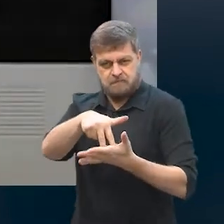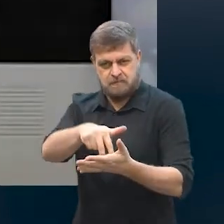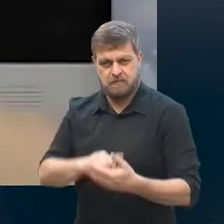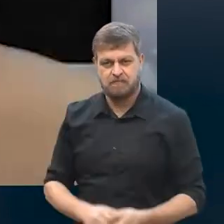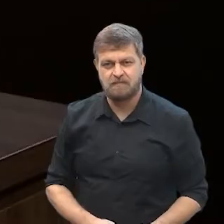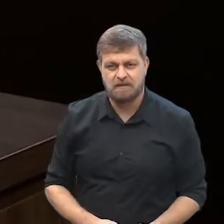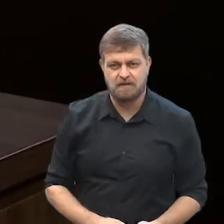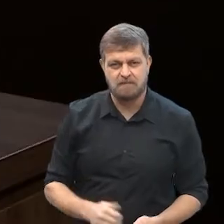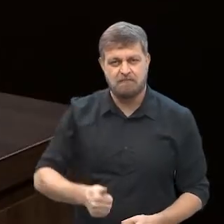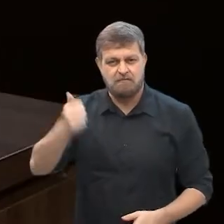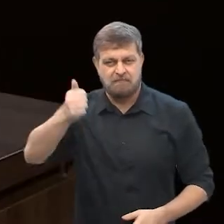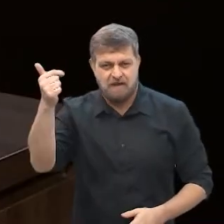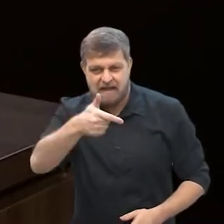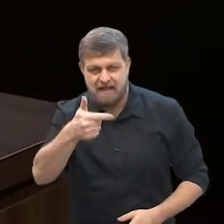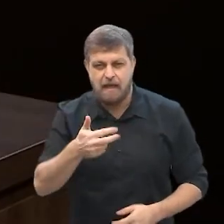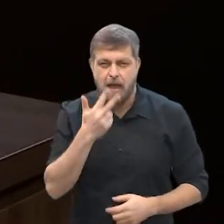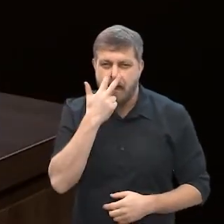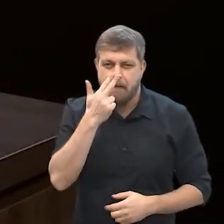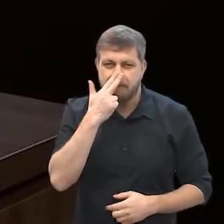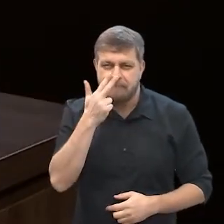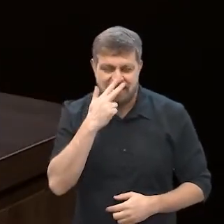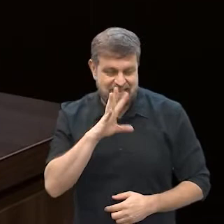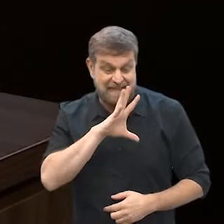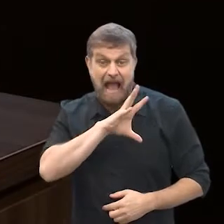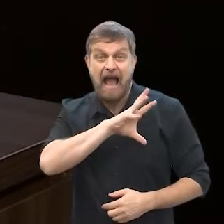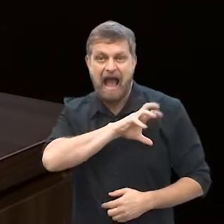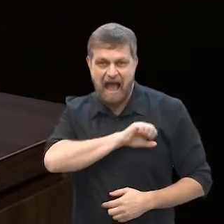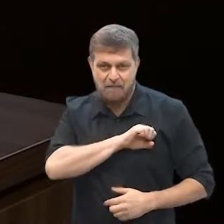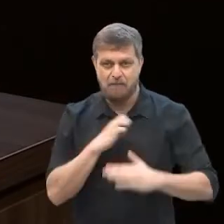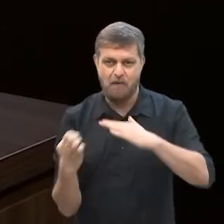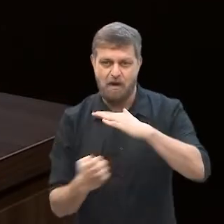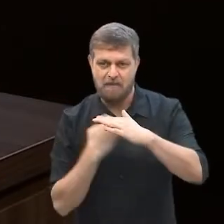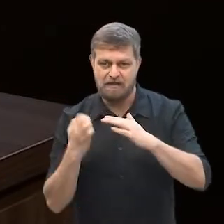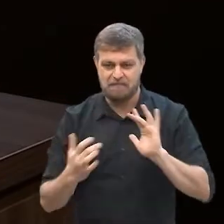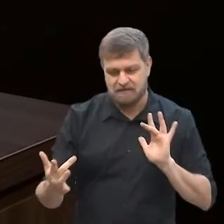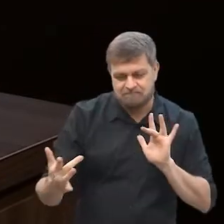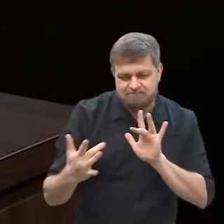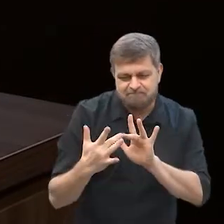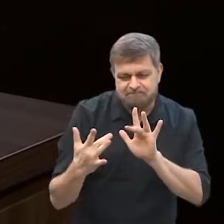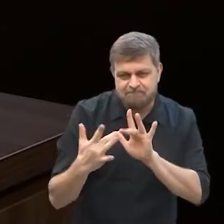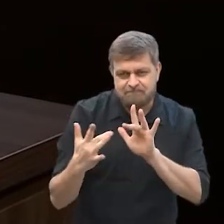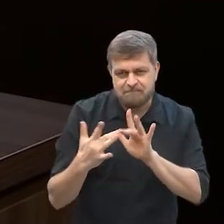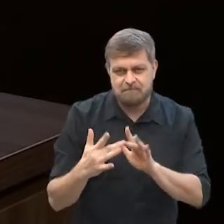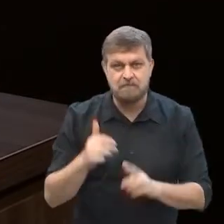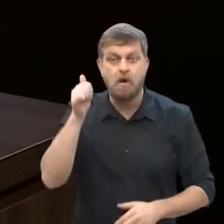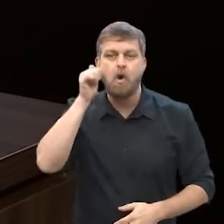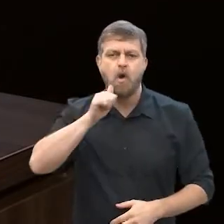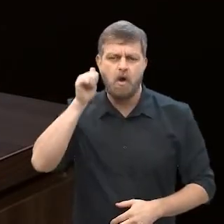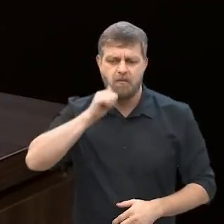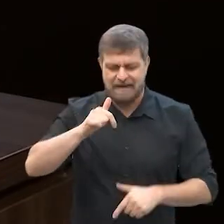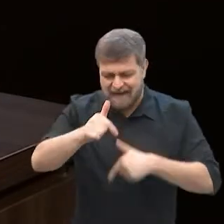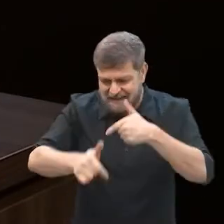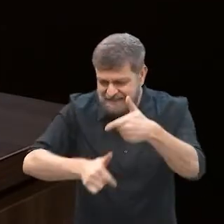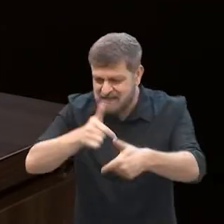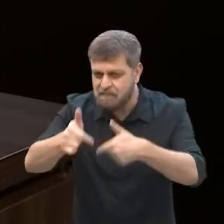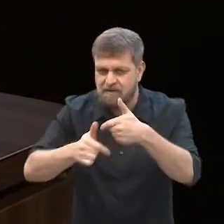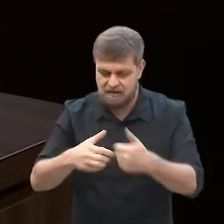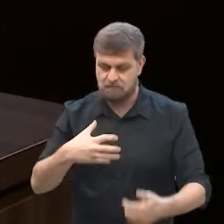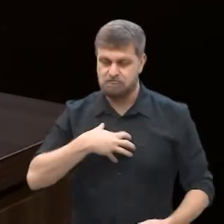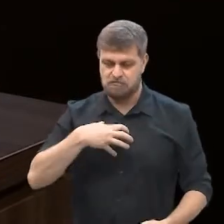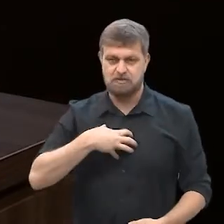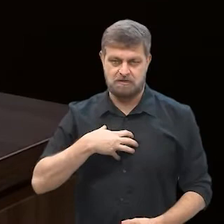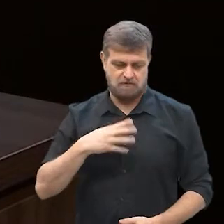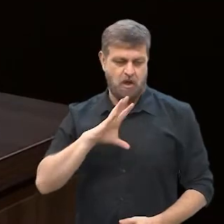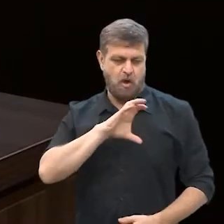até, tem uma relação de amor pela empresa. Então, eu gosto muito de trabalhar com as mulheres e é